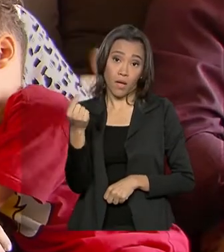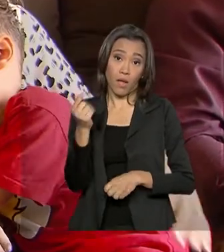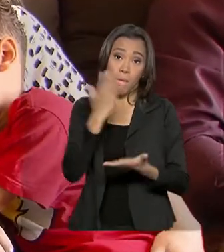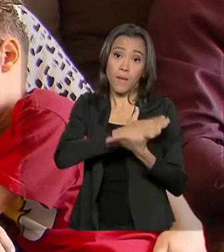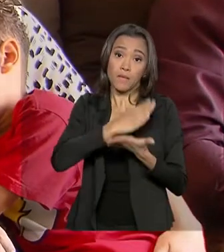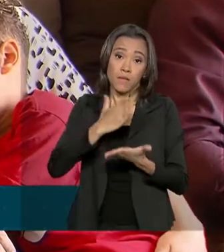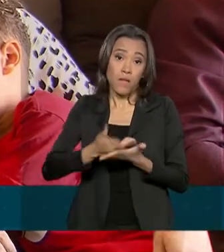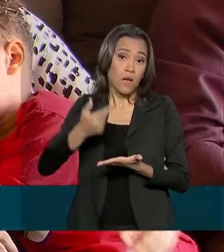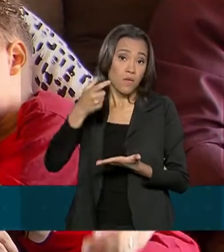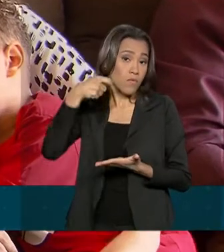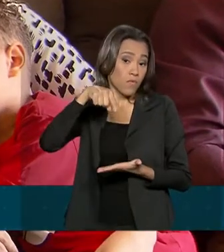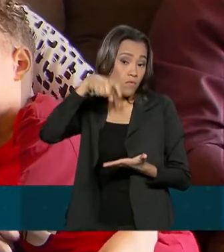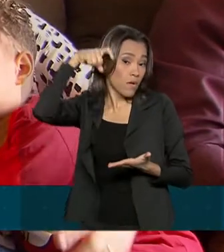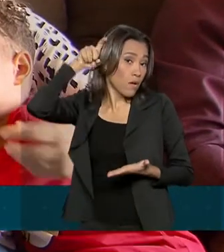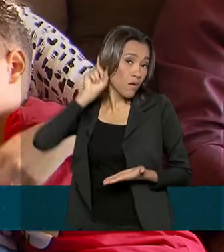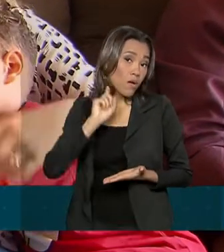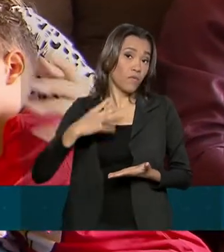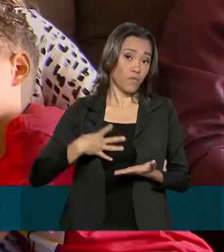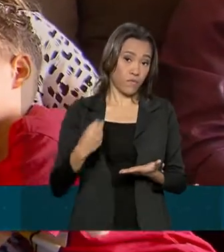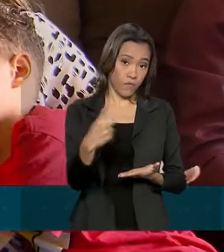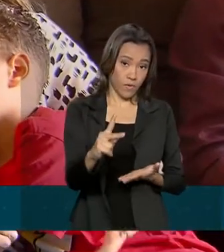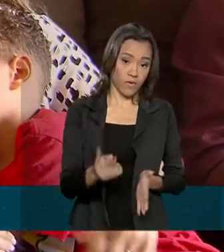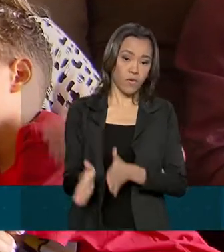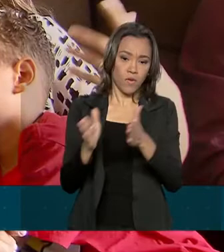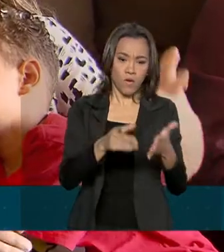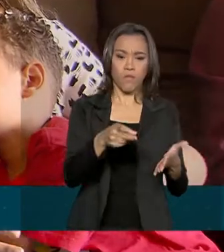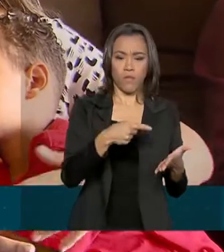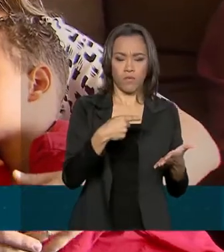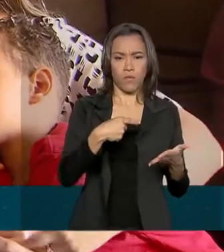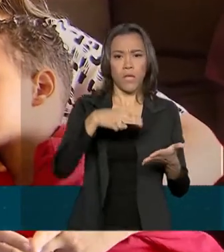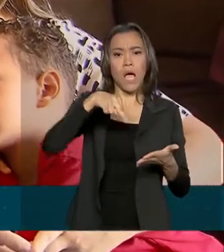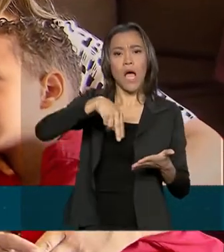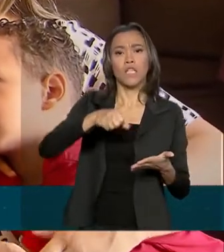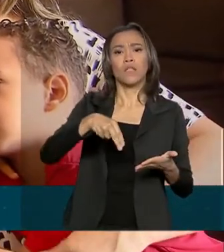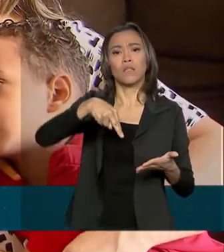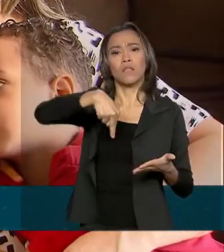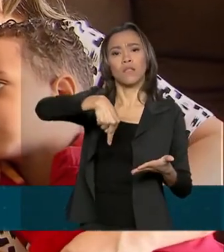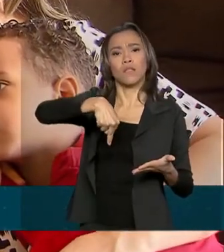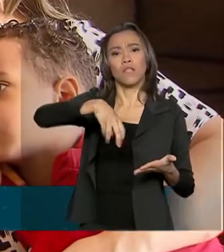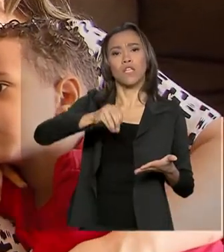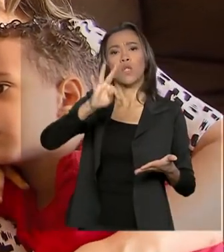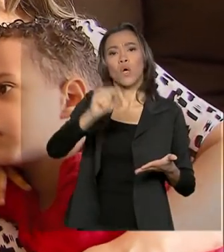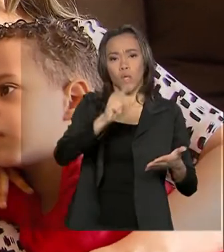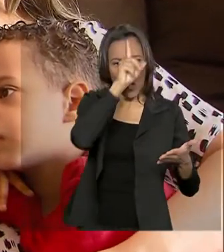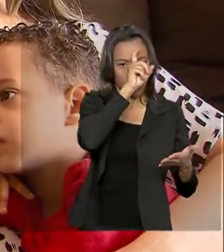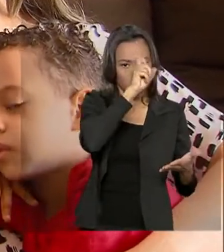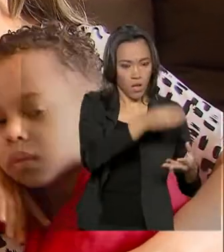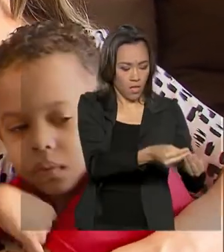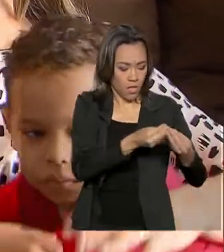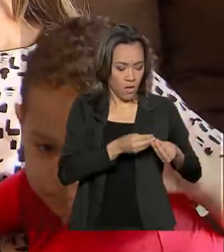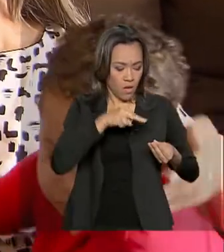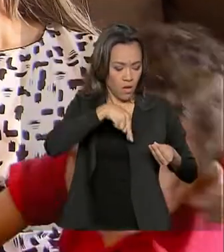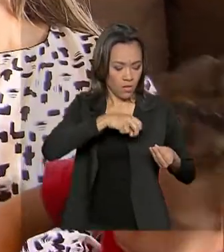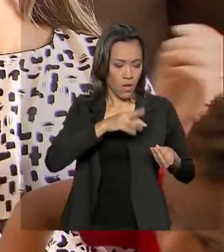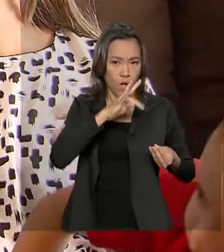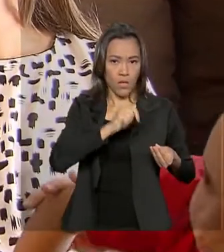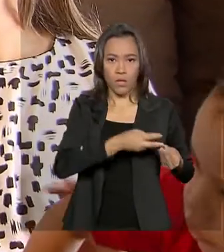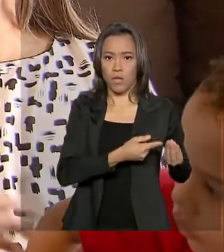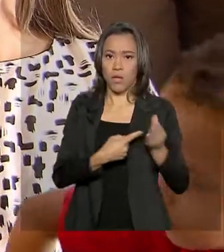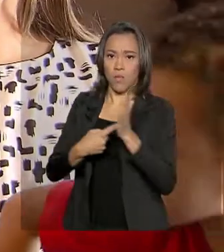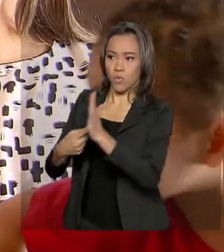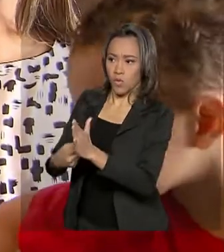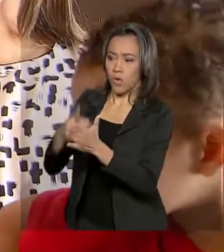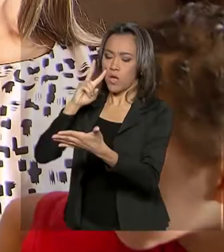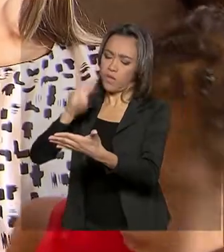Foi super fácil, né? Fomos ao banco com a nota fiscal, que a clínica dá para a gente, e quando chegou lá, eles só